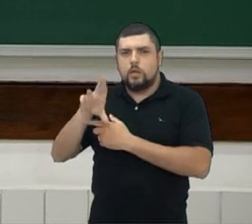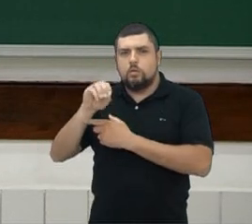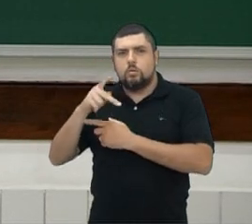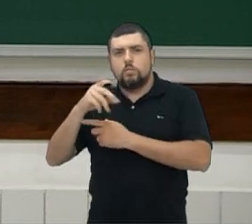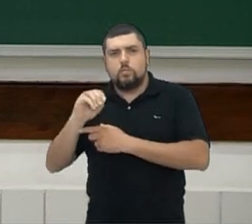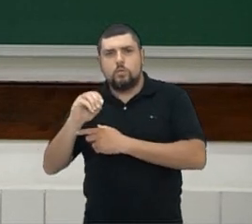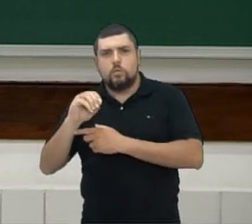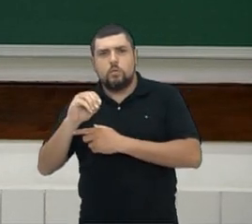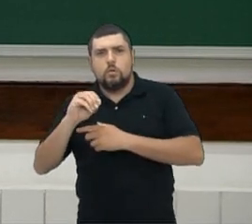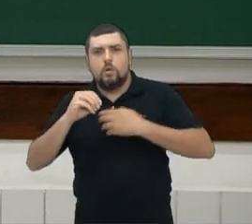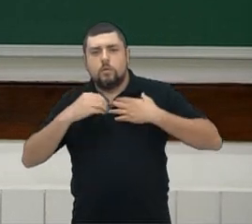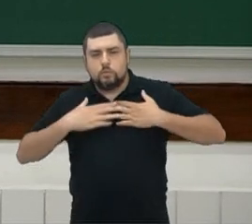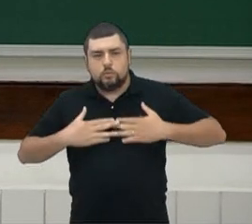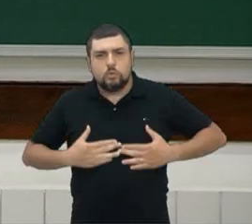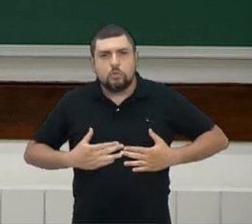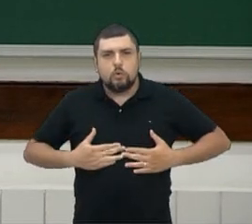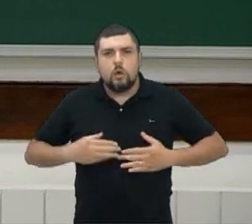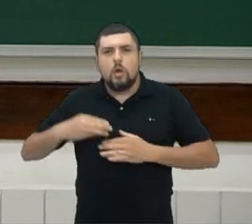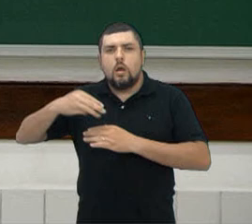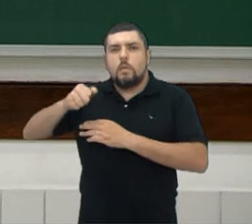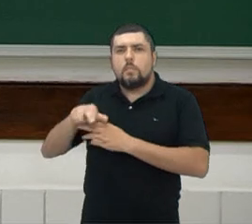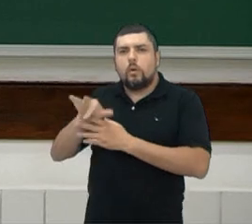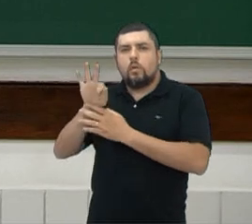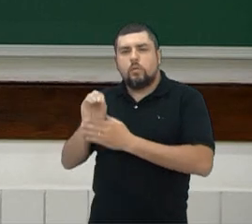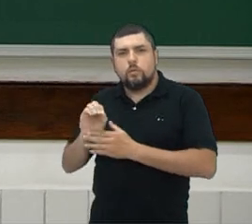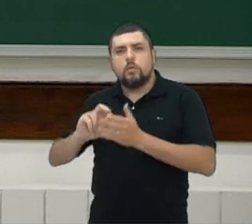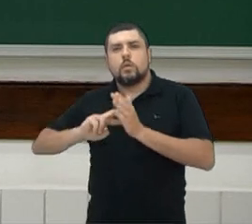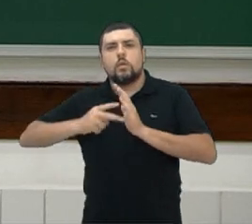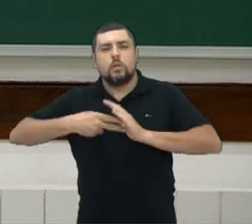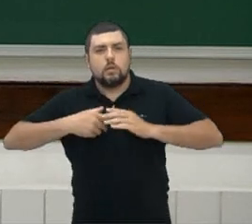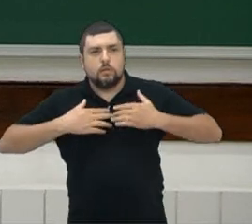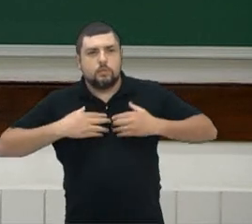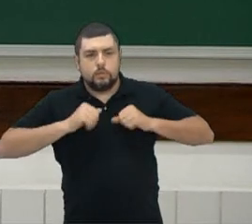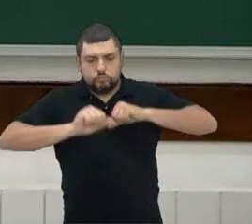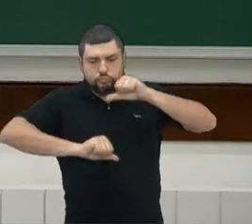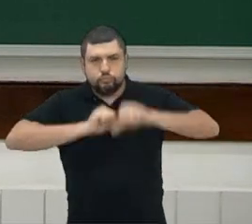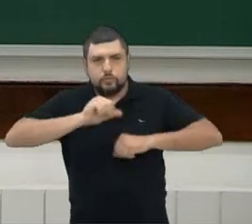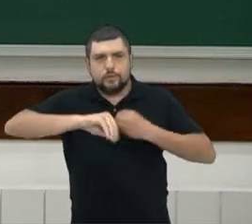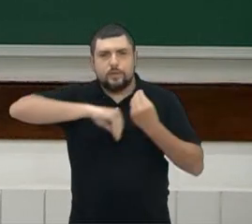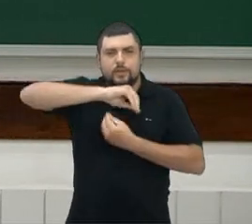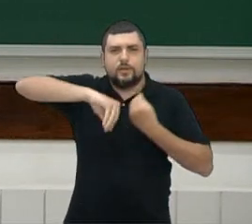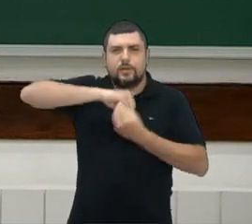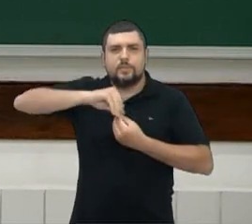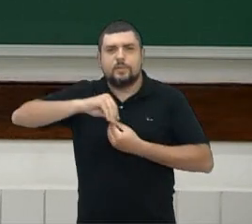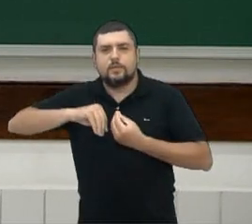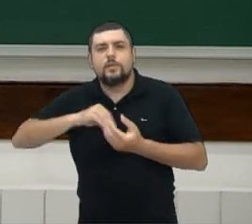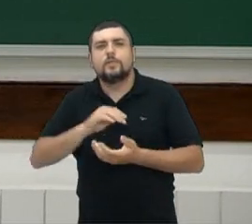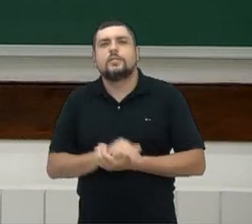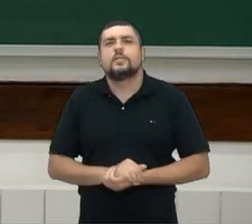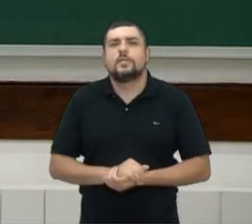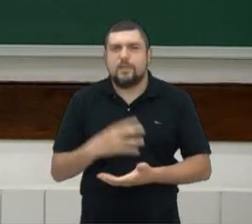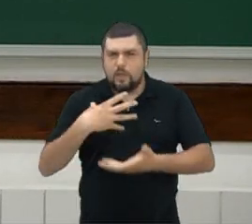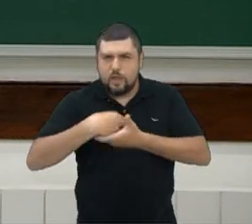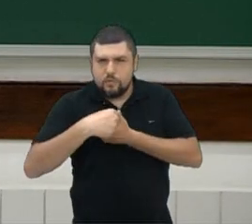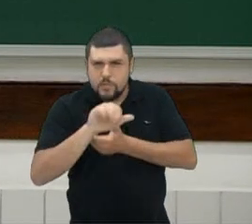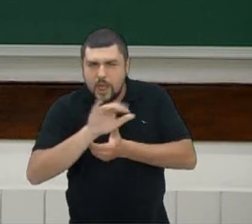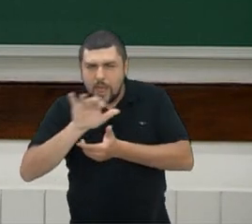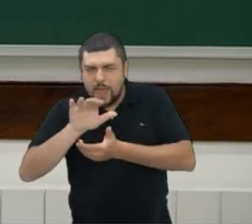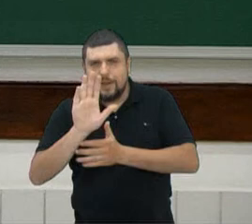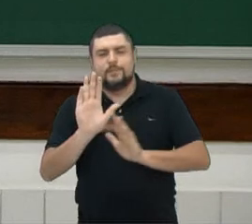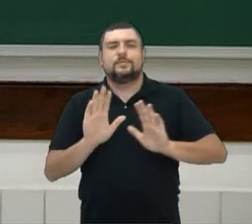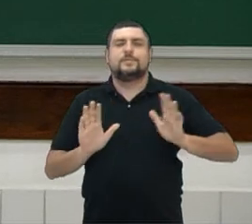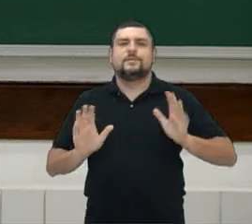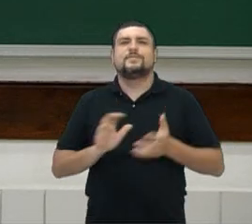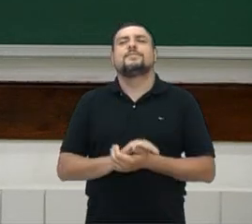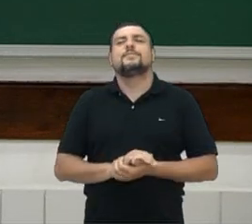humano. Mórfico, forma, né? Zooantropomórfico. É, quero ver se repete comigo aí, em casa aí. Então,